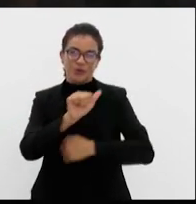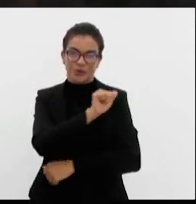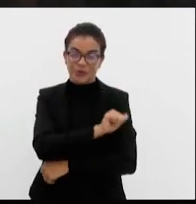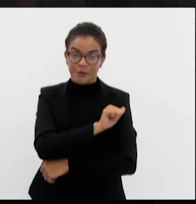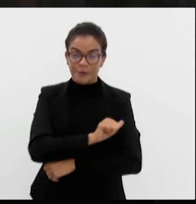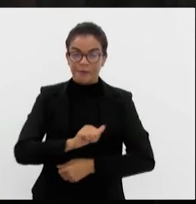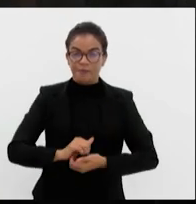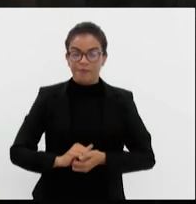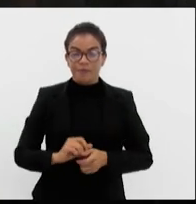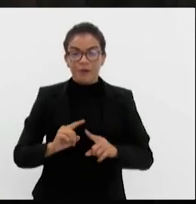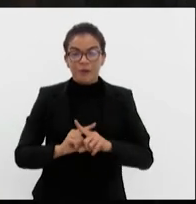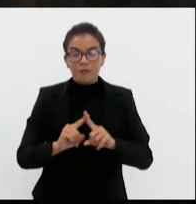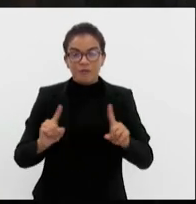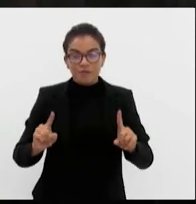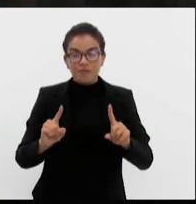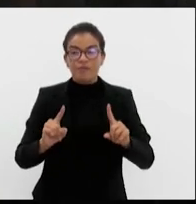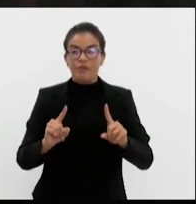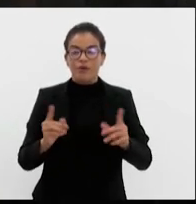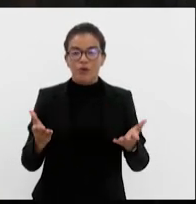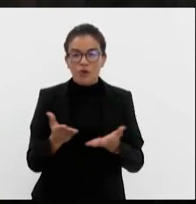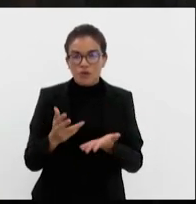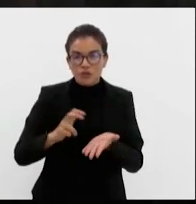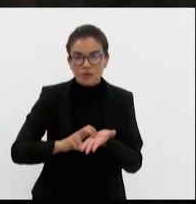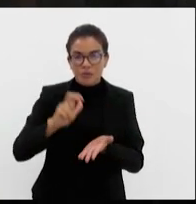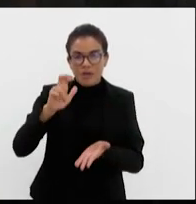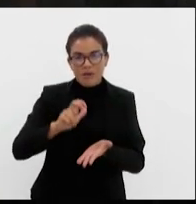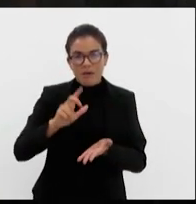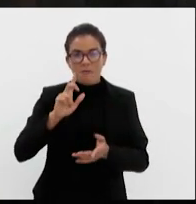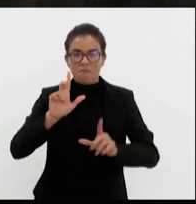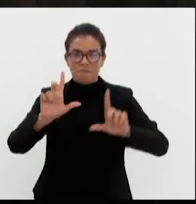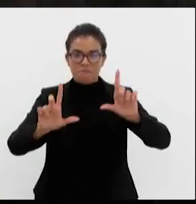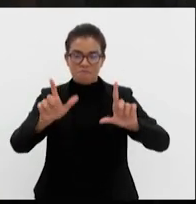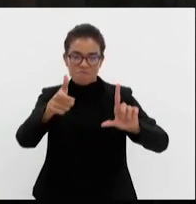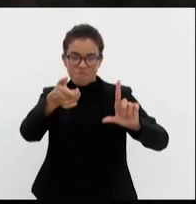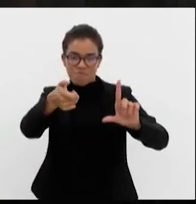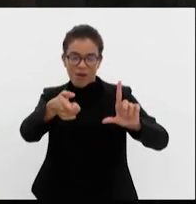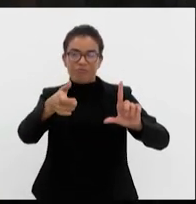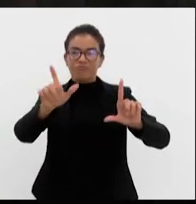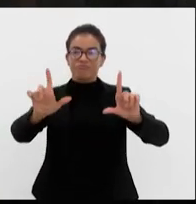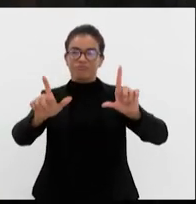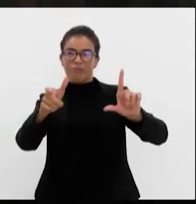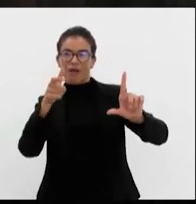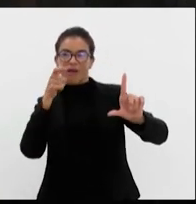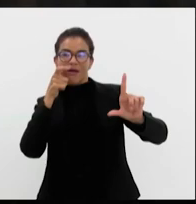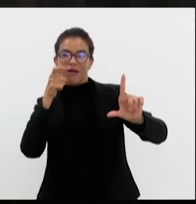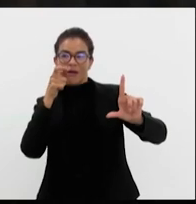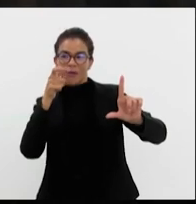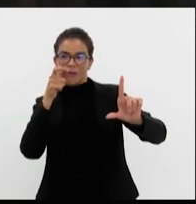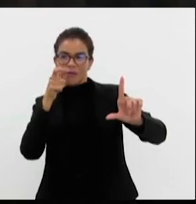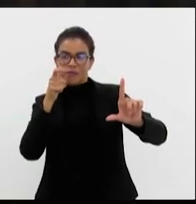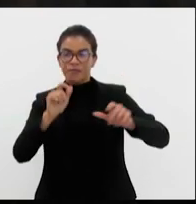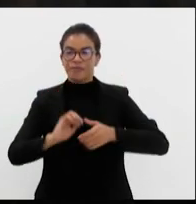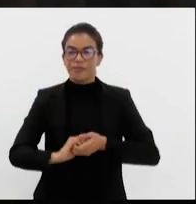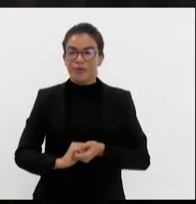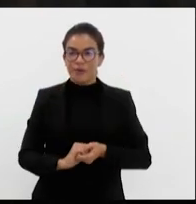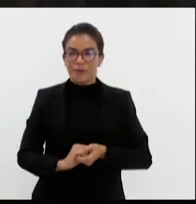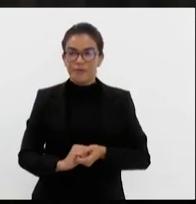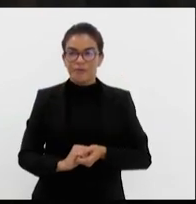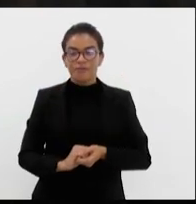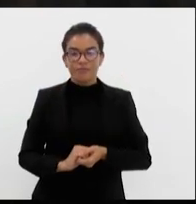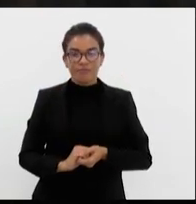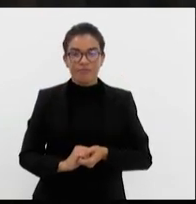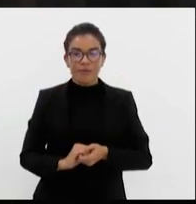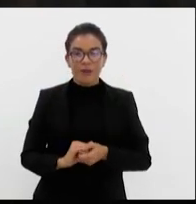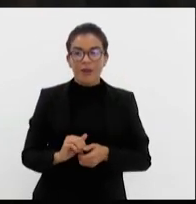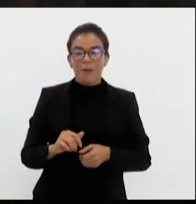Mas hoje cedo eu assisti a um canal de TV e, para variar, os canais de TV o que